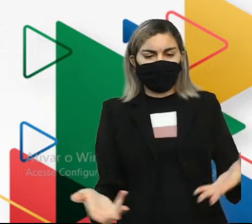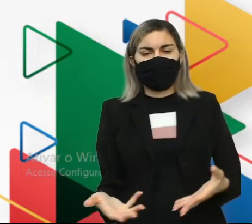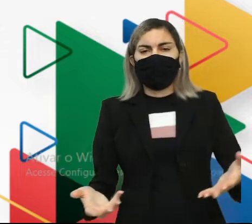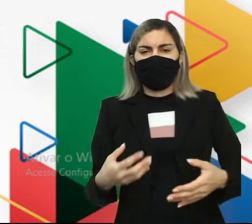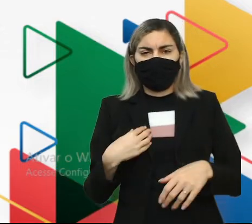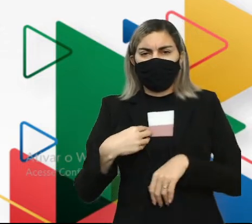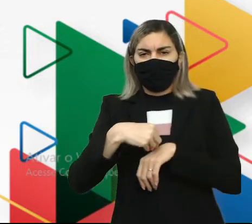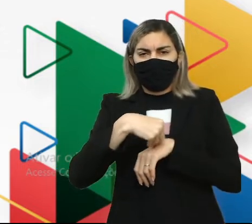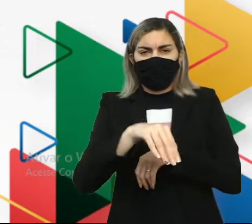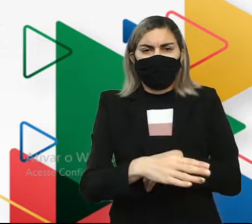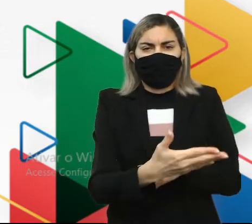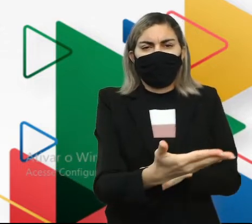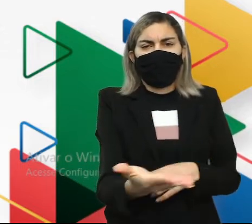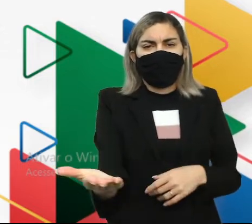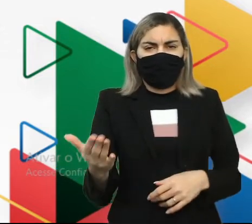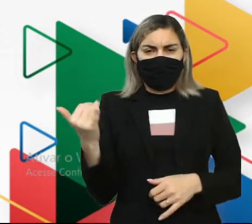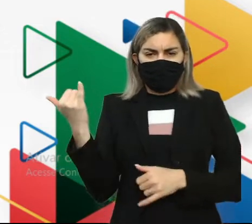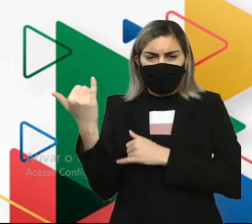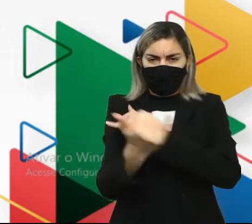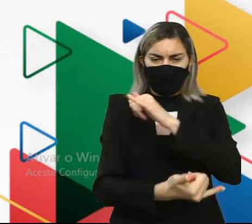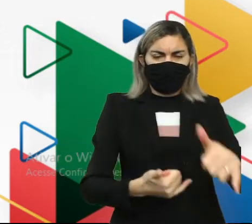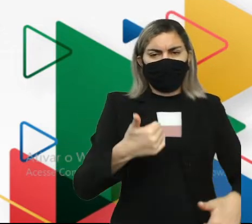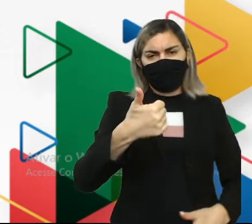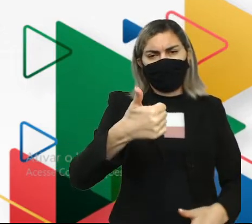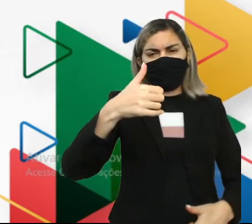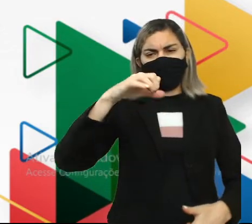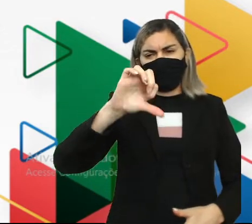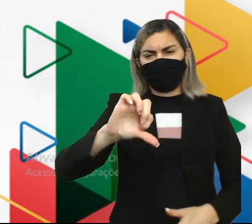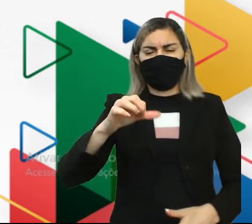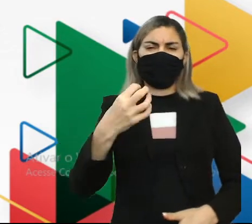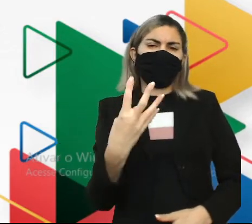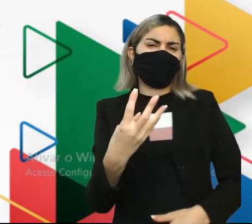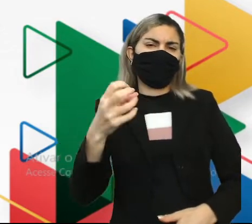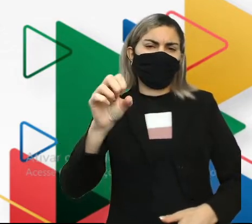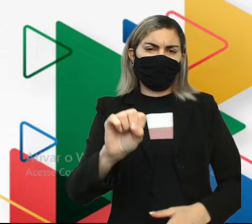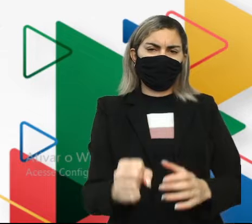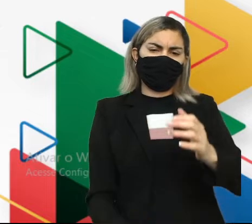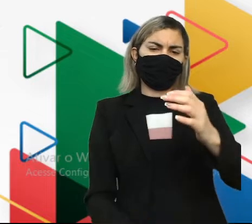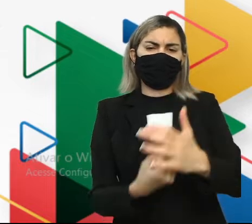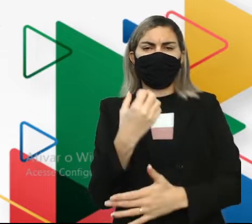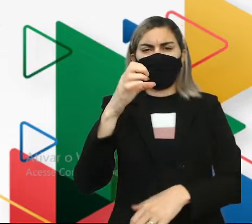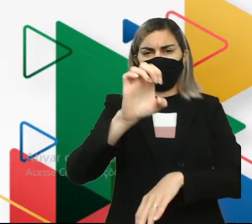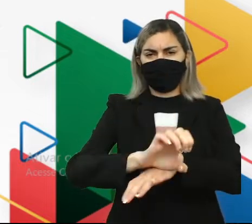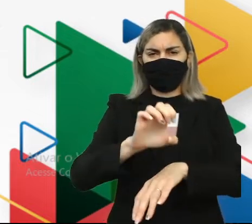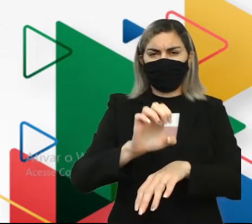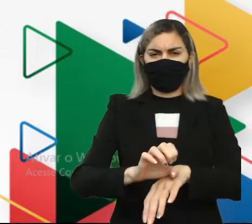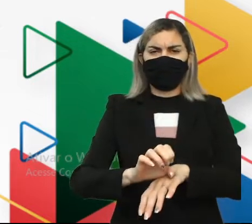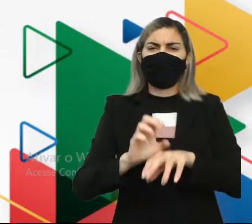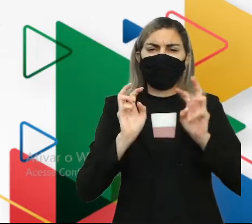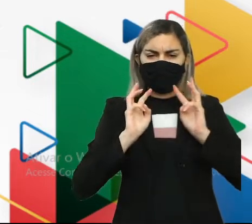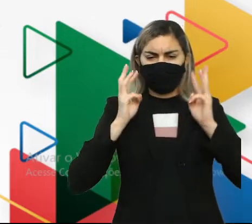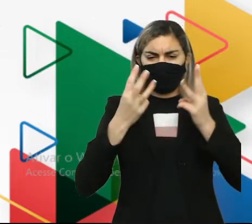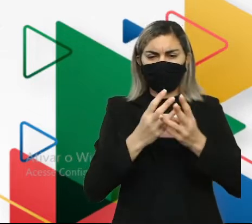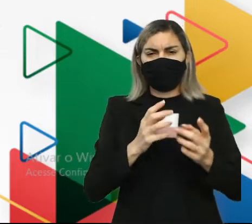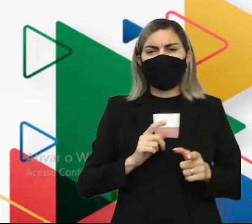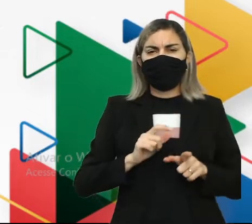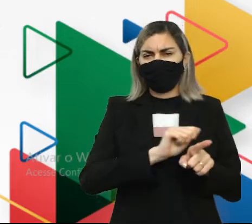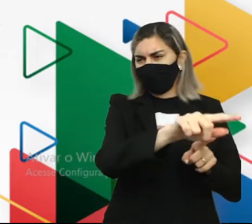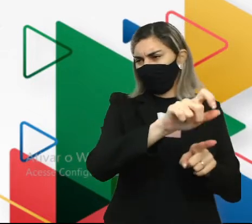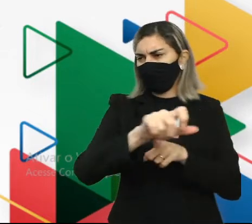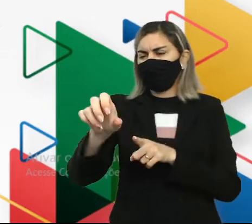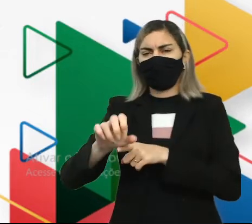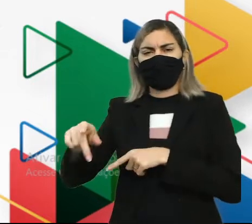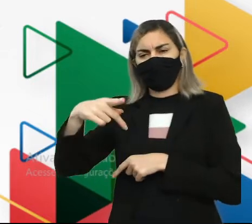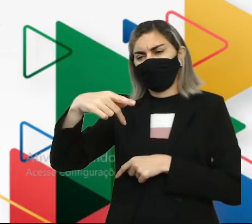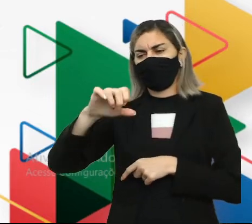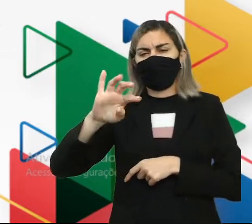Eu botei aí na sua tela, deve ter informação, em 1948 foi criado o Estado de Israel, né, e a luta para expulsar os palestinos,